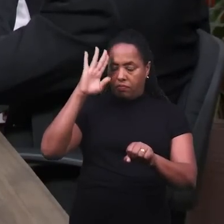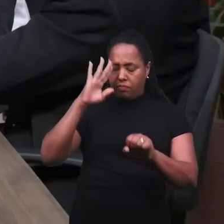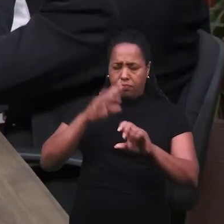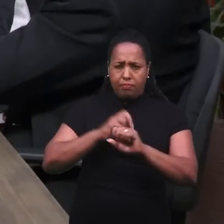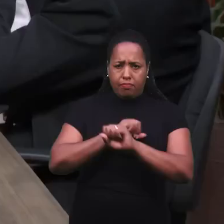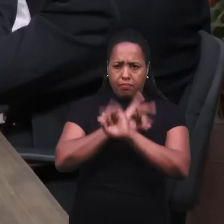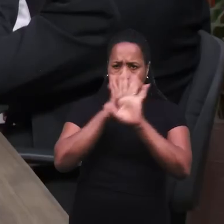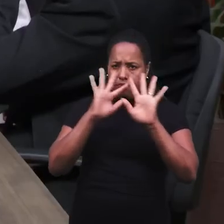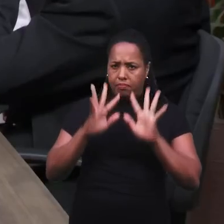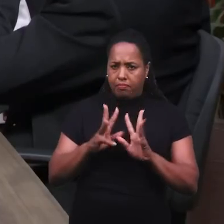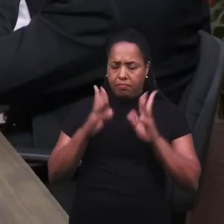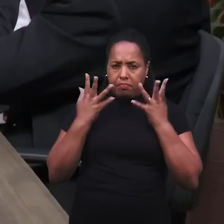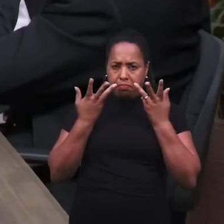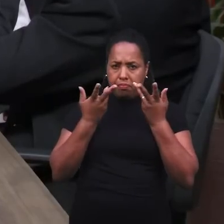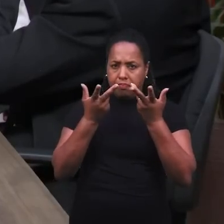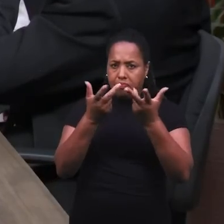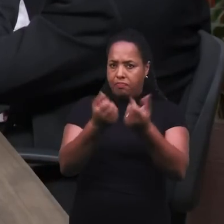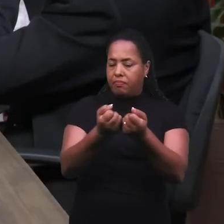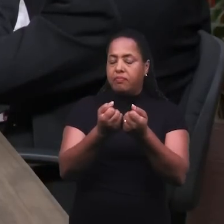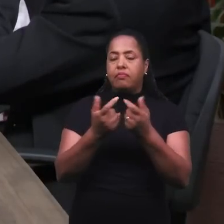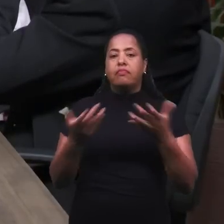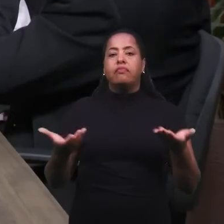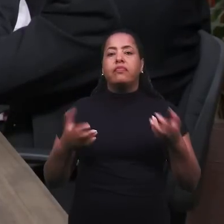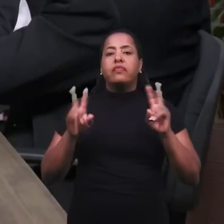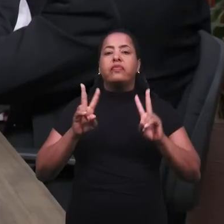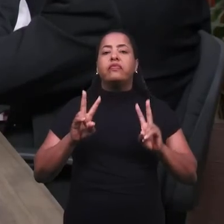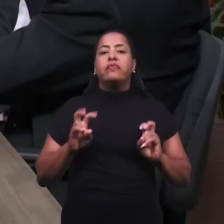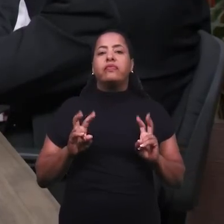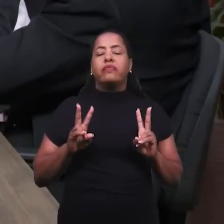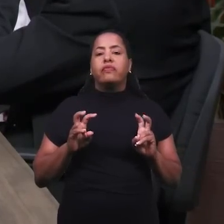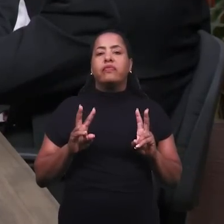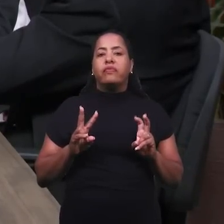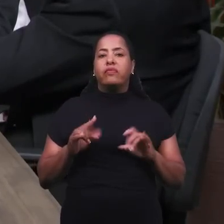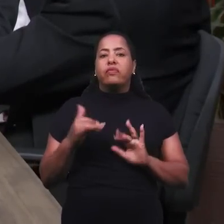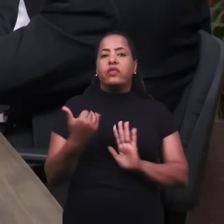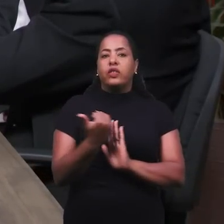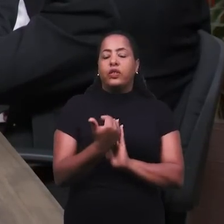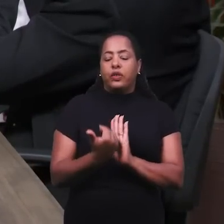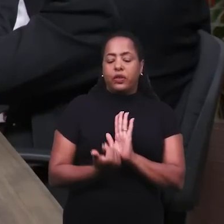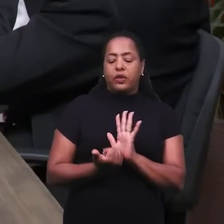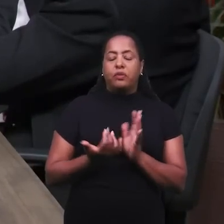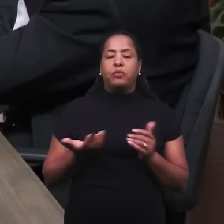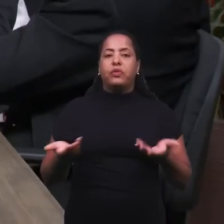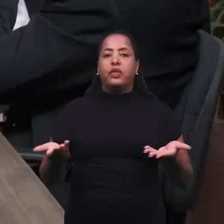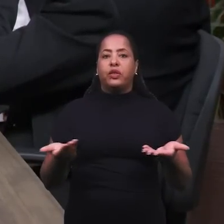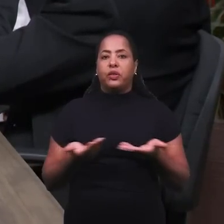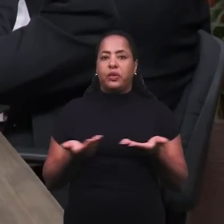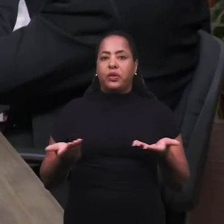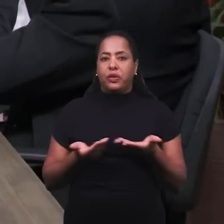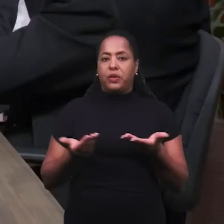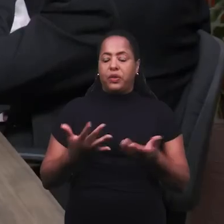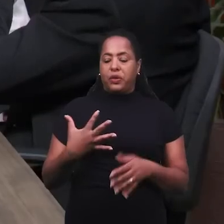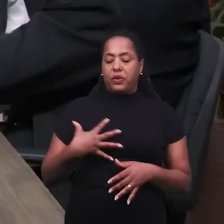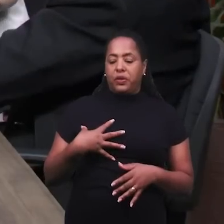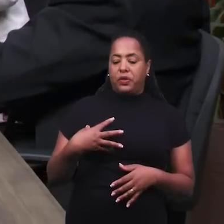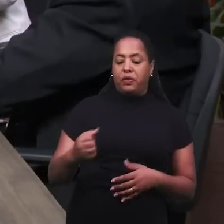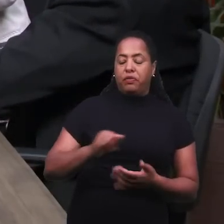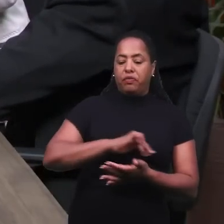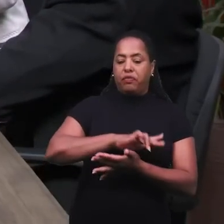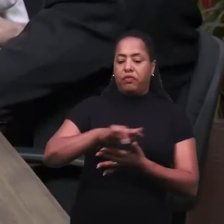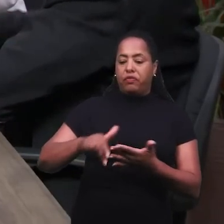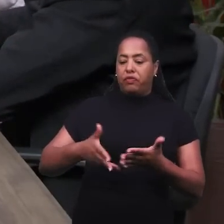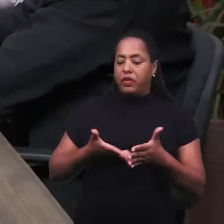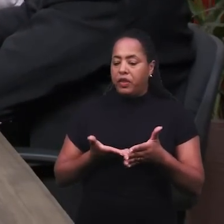brilhantes e que estão para tratar desse tema que é o tema do programa de hoje, que é os filhos e